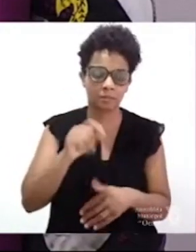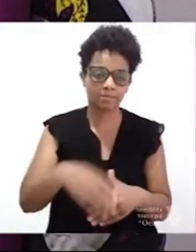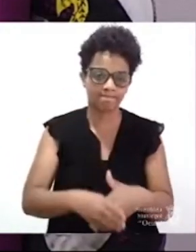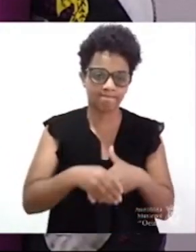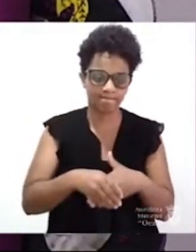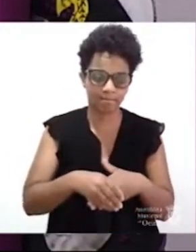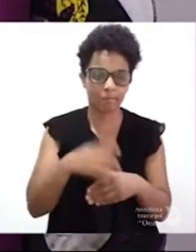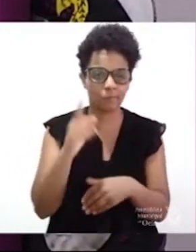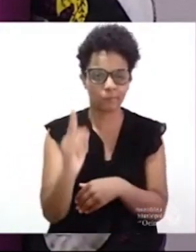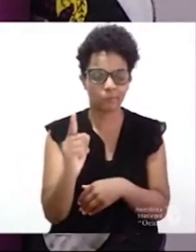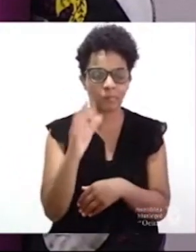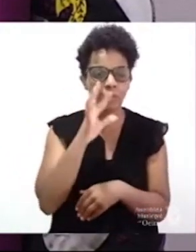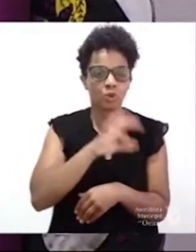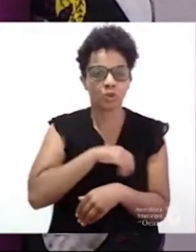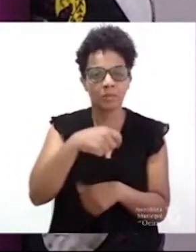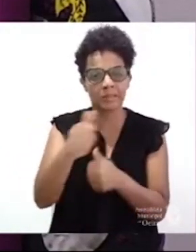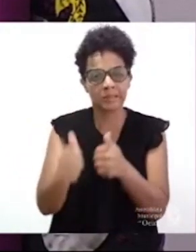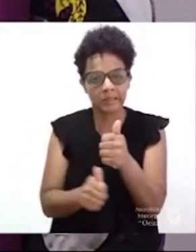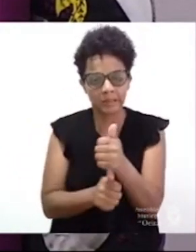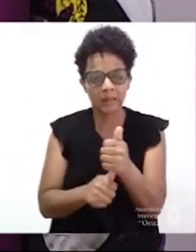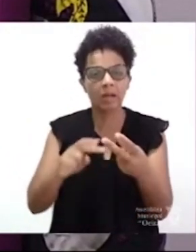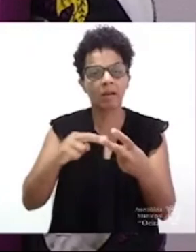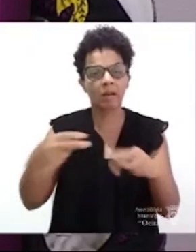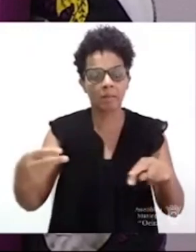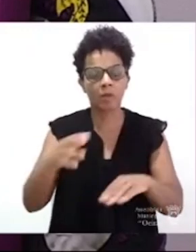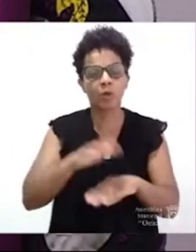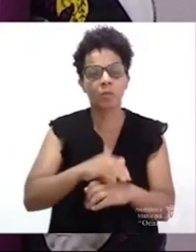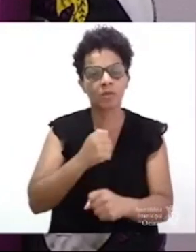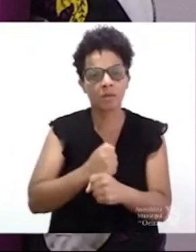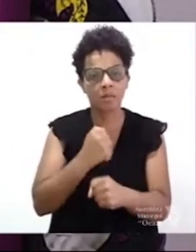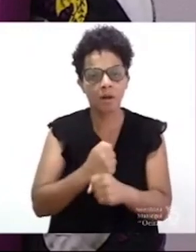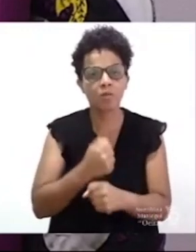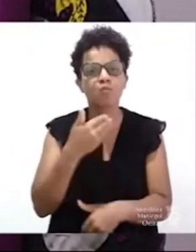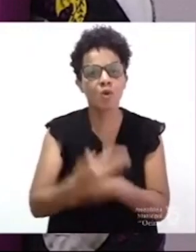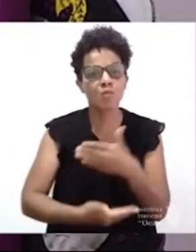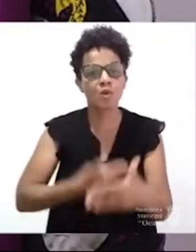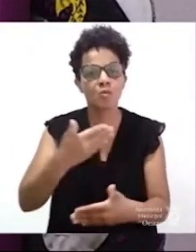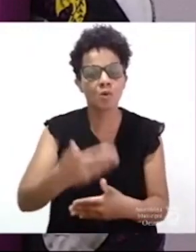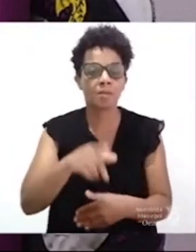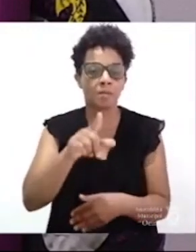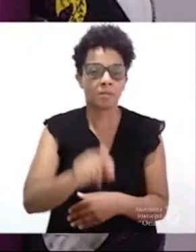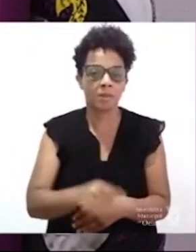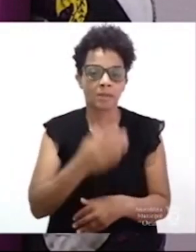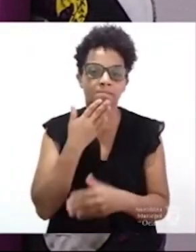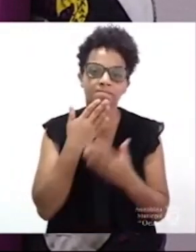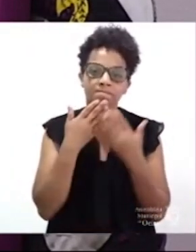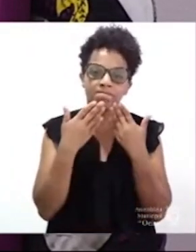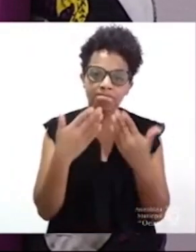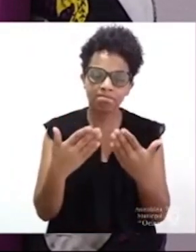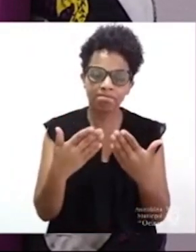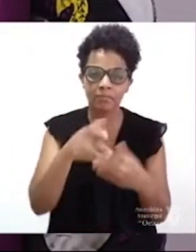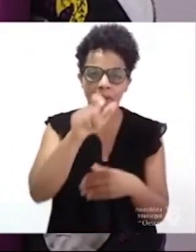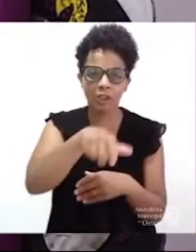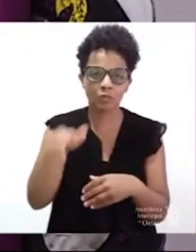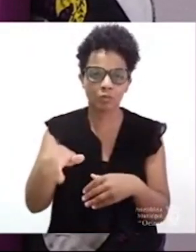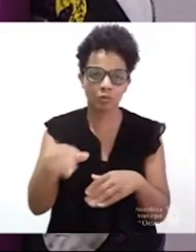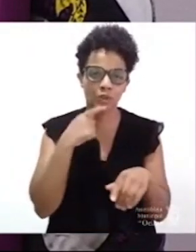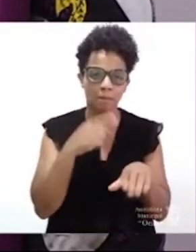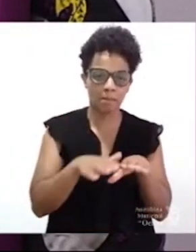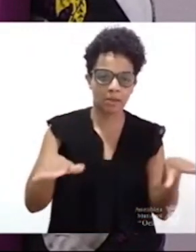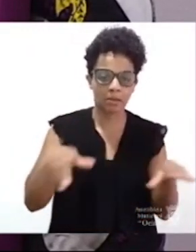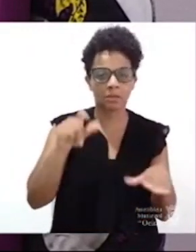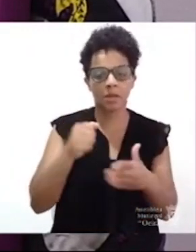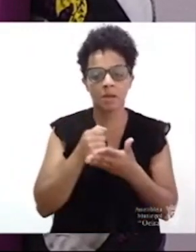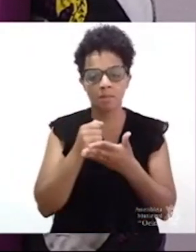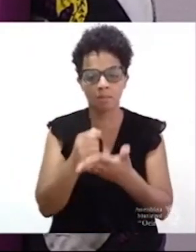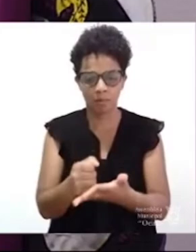do Sr. Vice-Presidente da Câmara Municipal, pelo trabalho desenvolvido e deixar um agradecimento aos elementos das mesas e ao apoio dado por